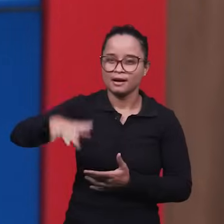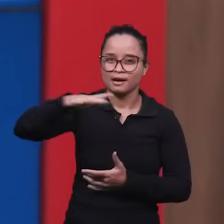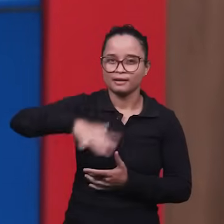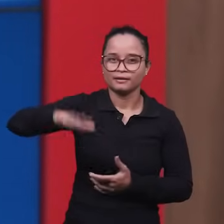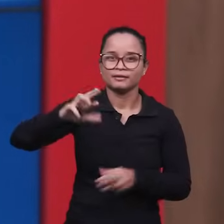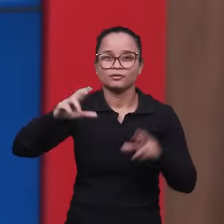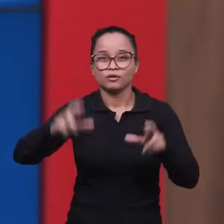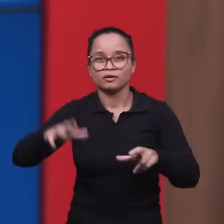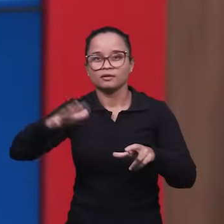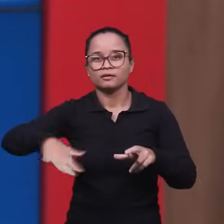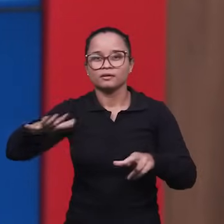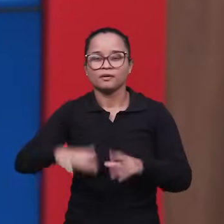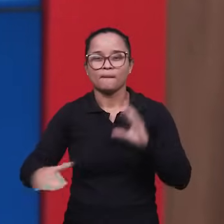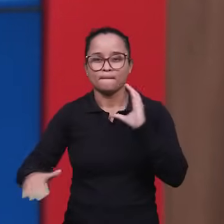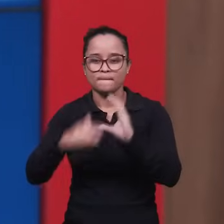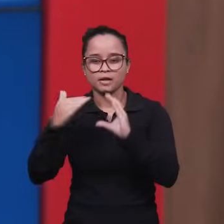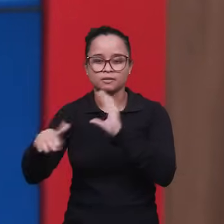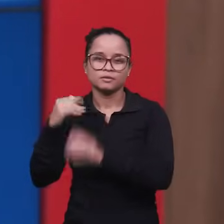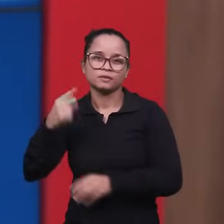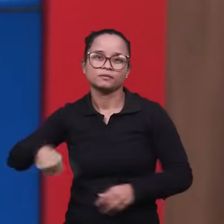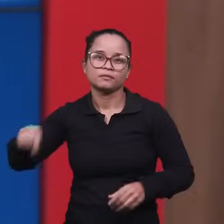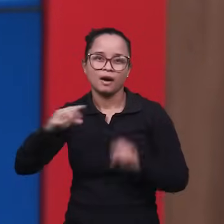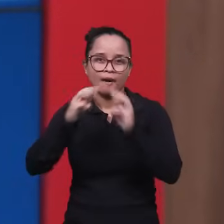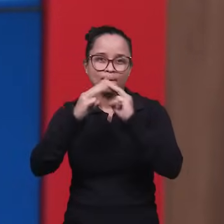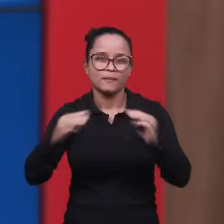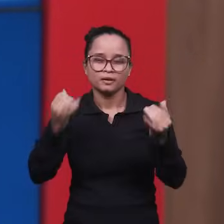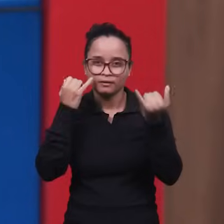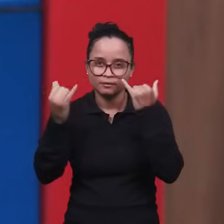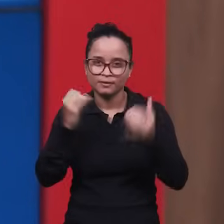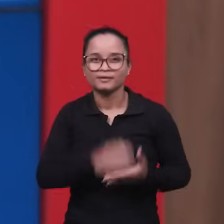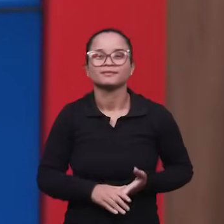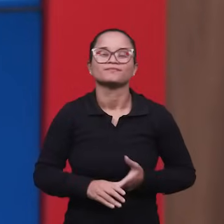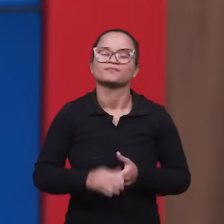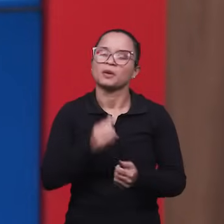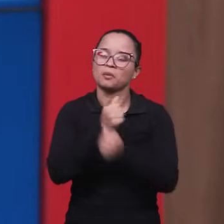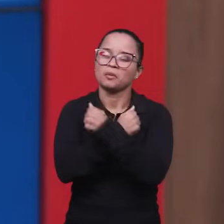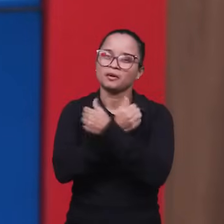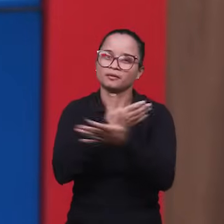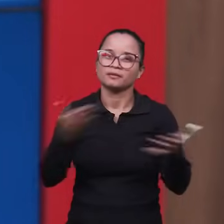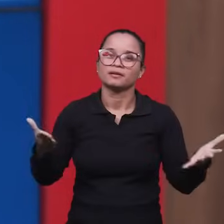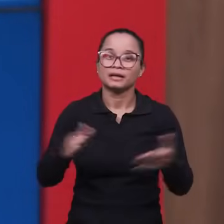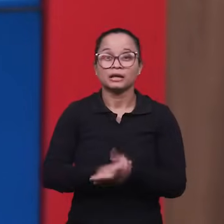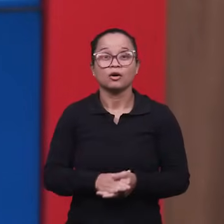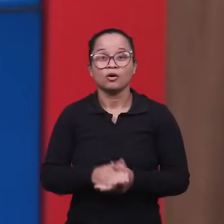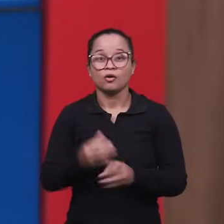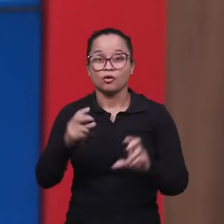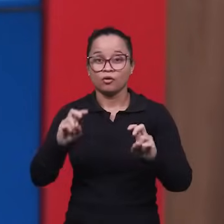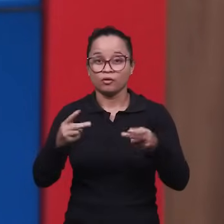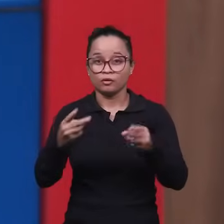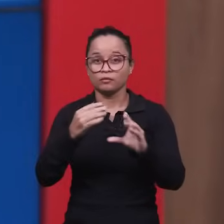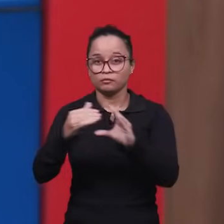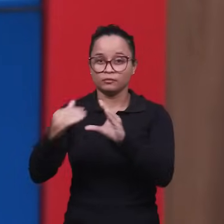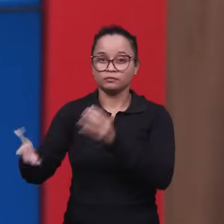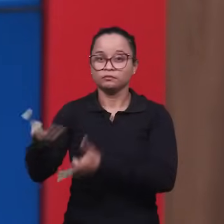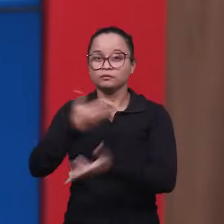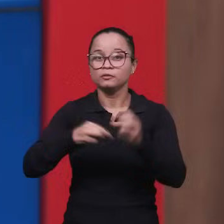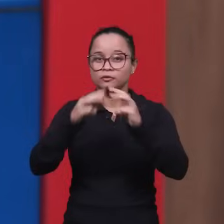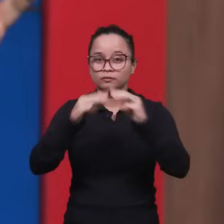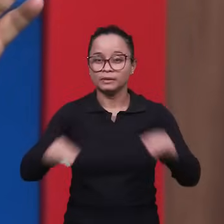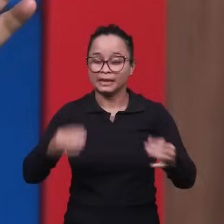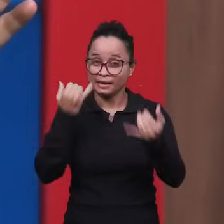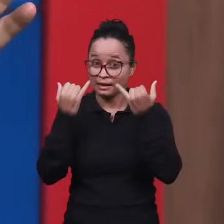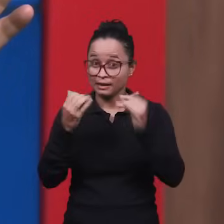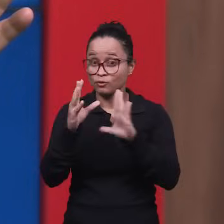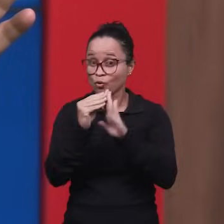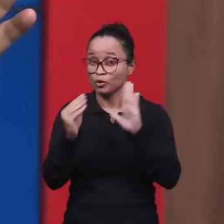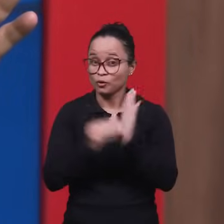na sua área, manda aqui para nossa produção no Manaim News. Um grande abraço para você. Ó, compartilhe o link aqui do Manaim News, também